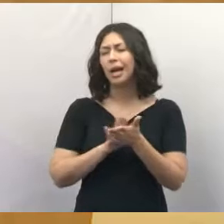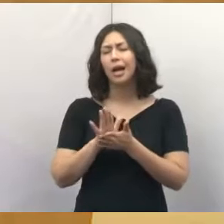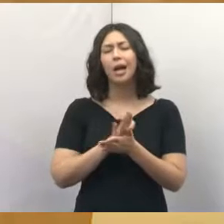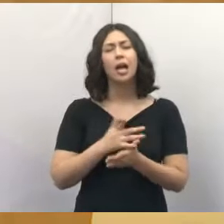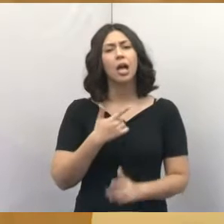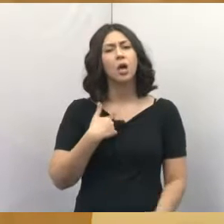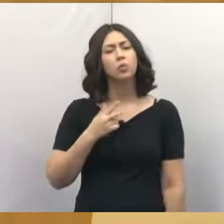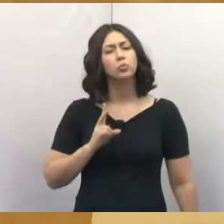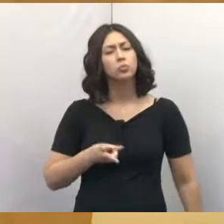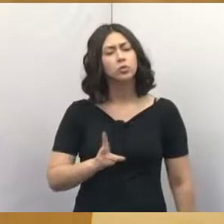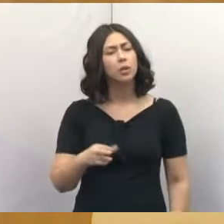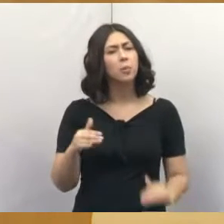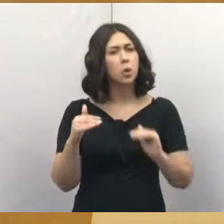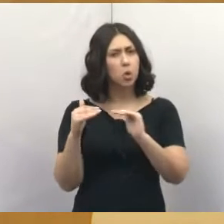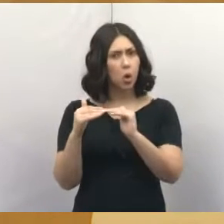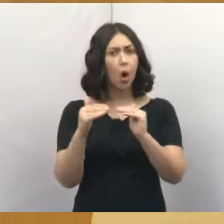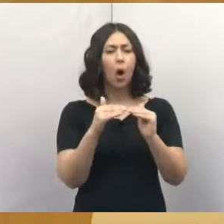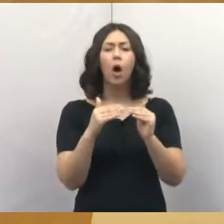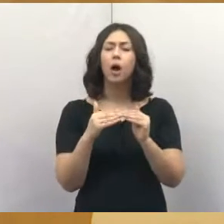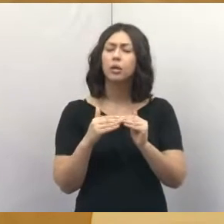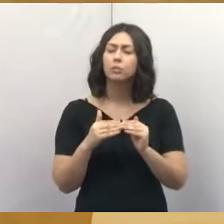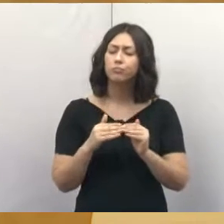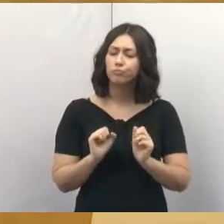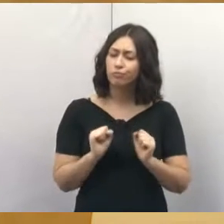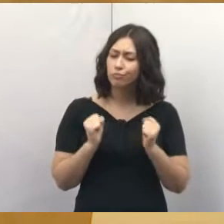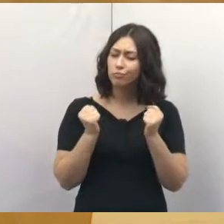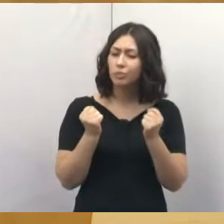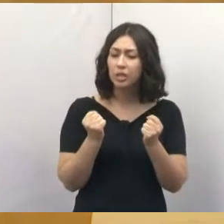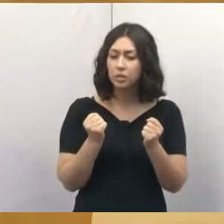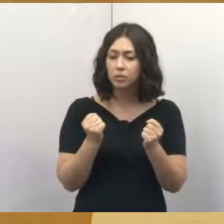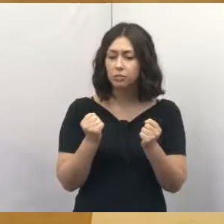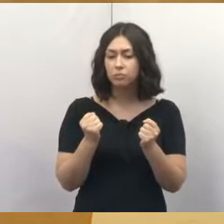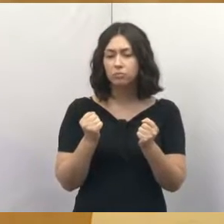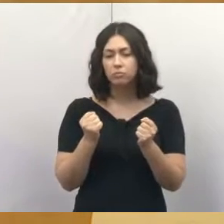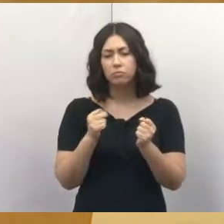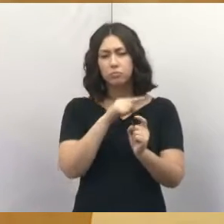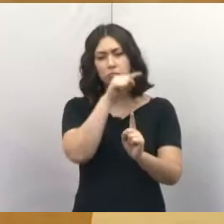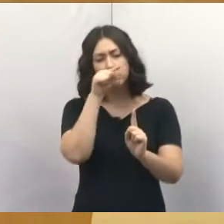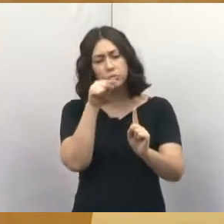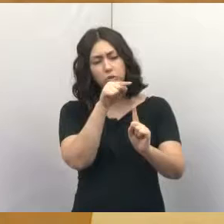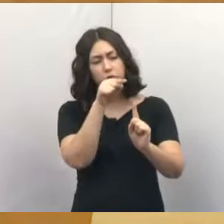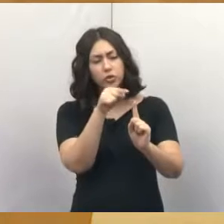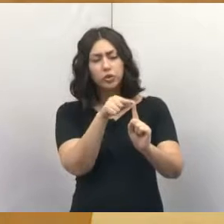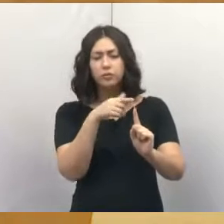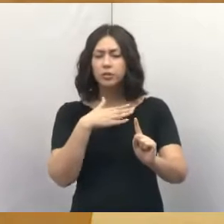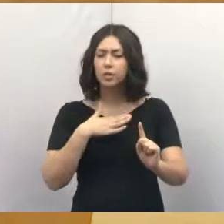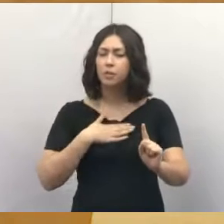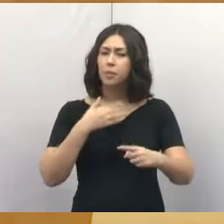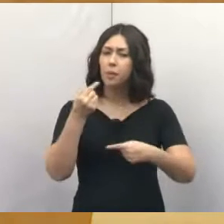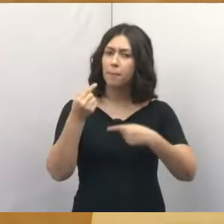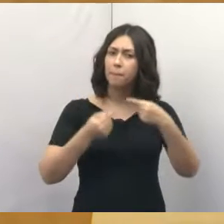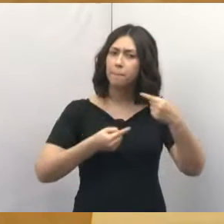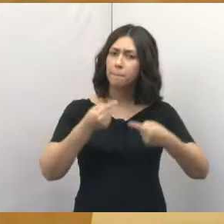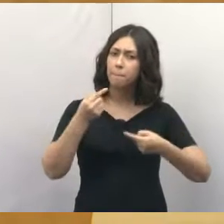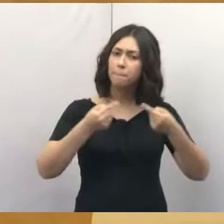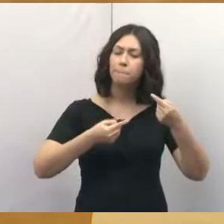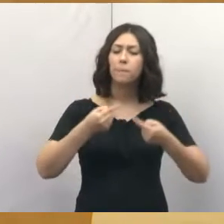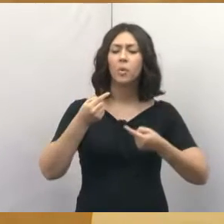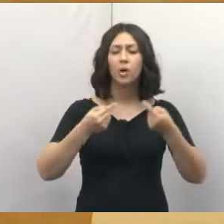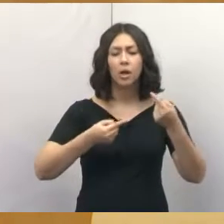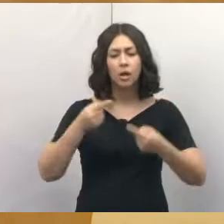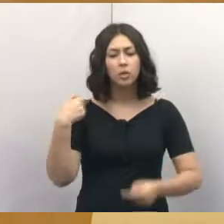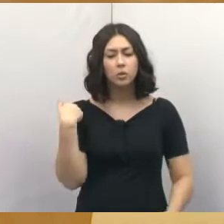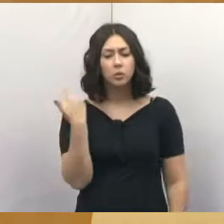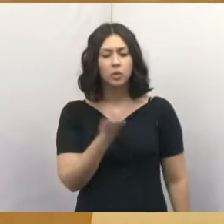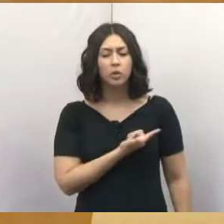sou coerente com as coisas que defendo, com as coisas que norteiam a minha política, norteiam a